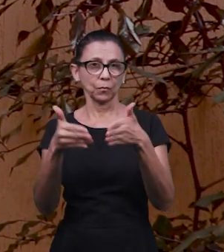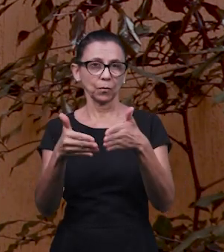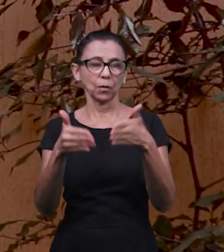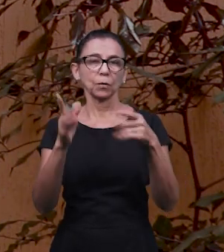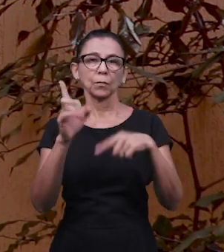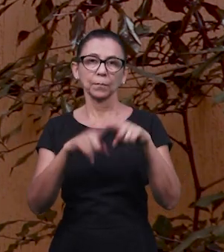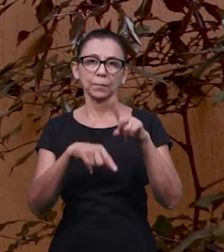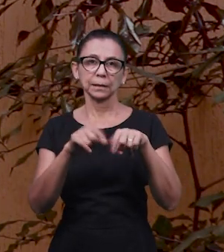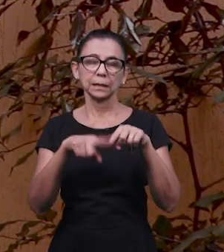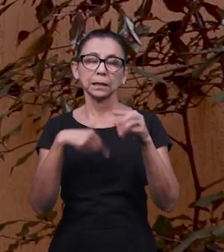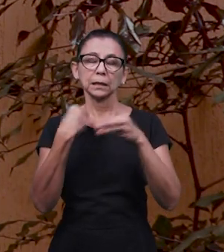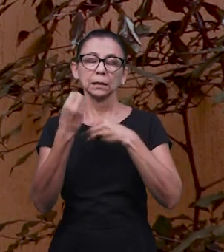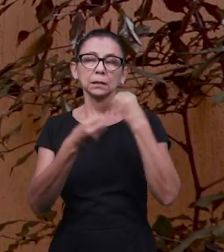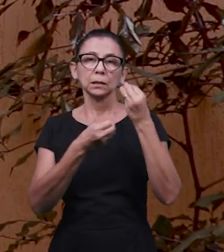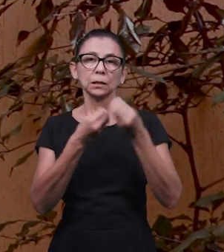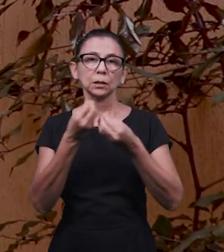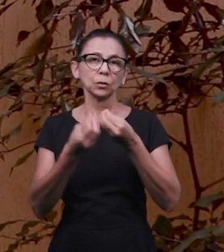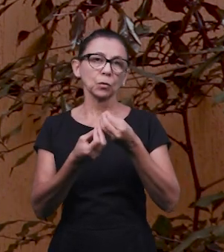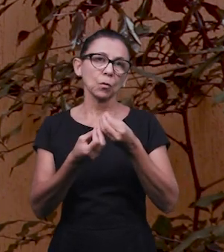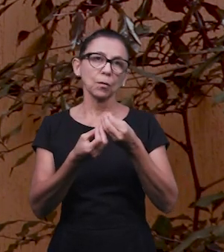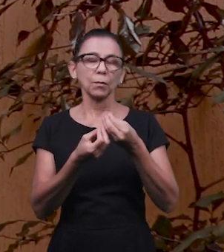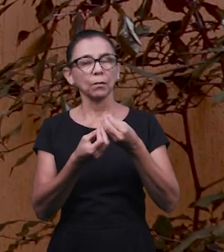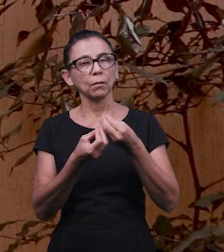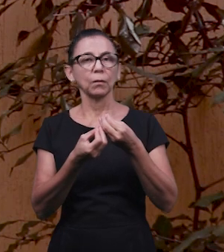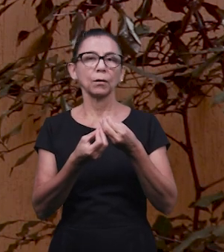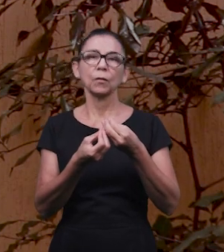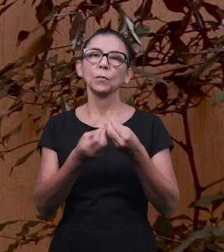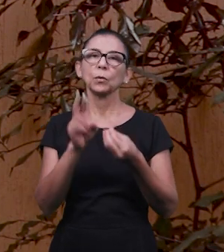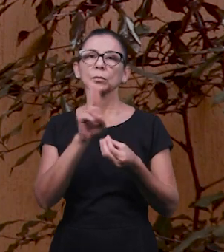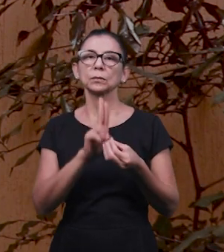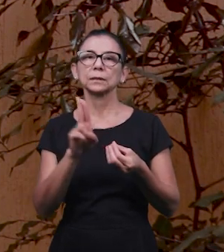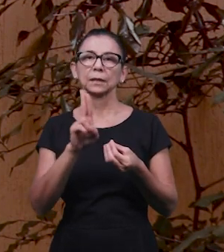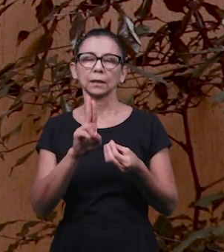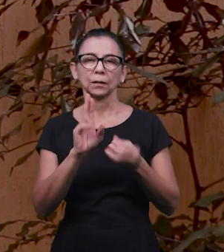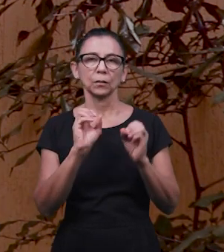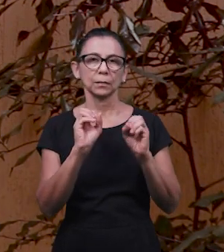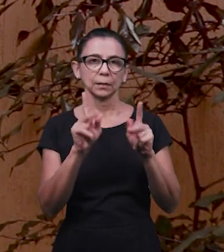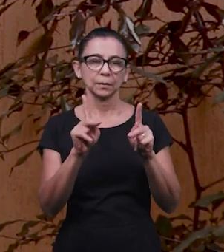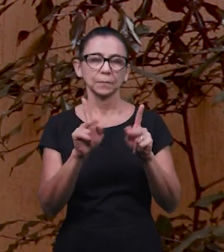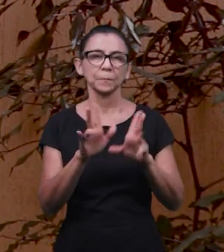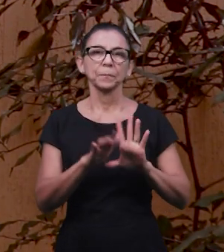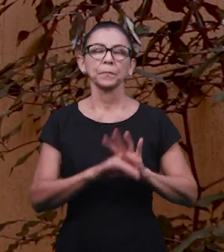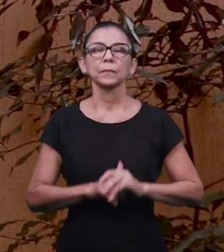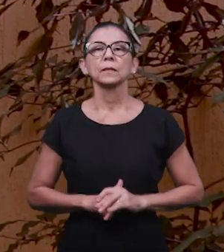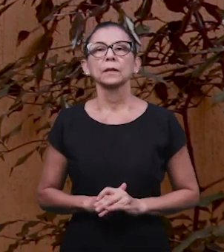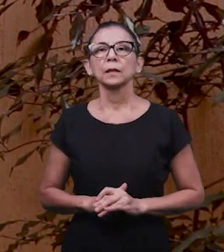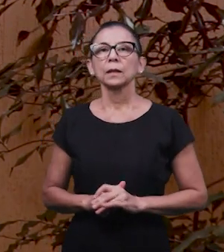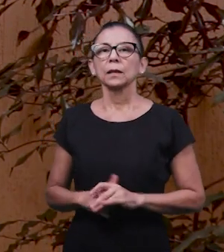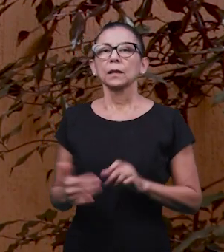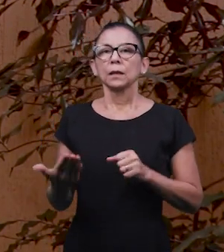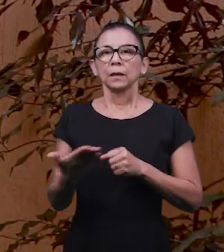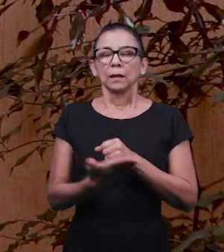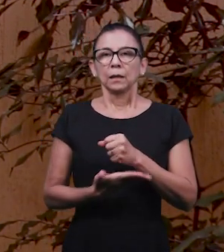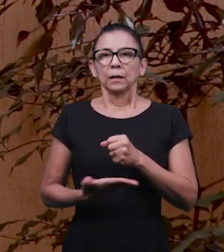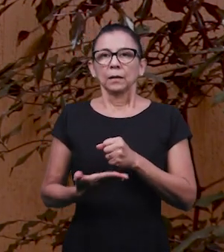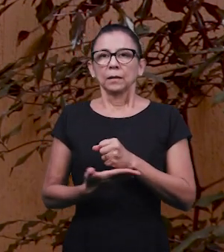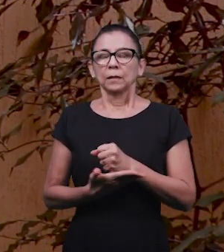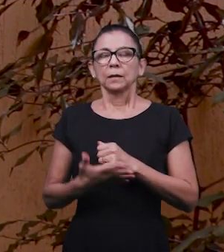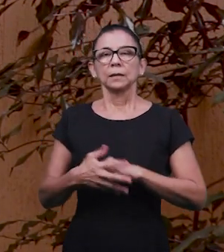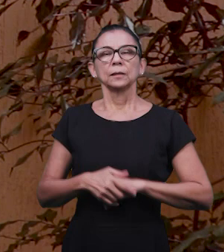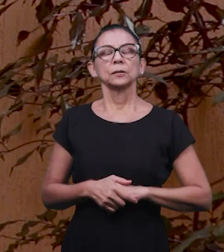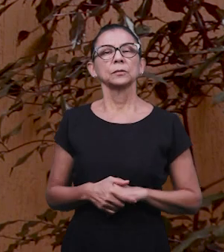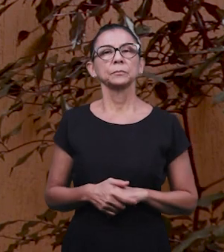1, nível 2 e nível 3, como mostramos já onde vocês podem buscar esse material no CIAS Maranata.